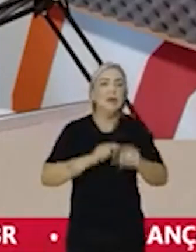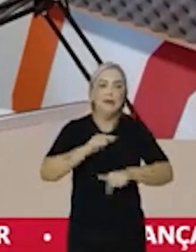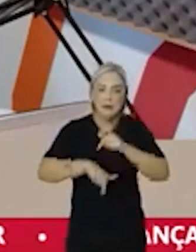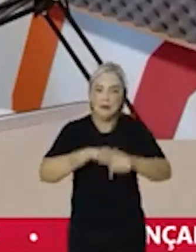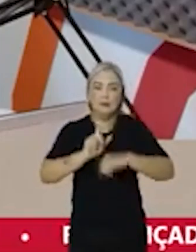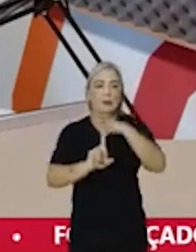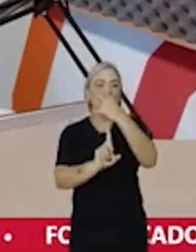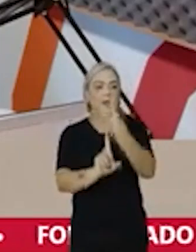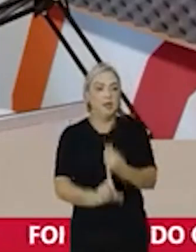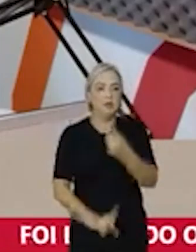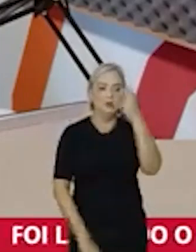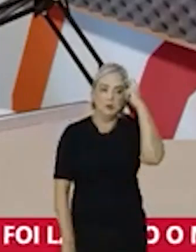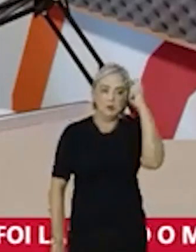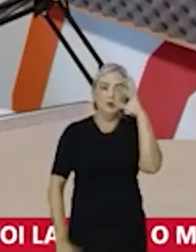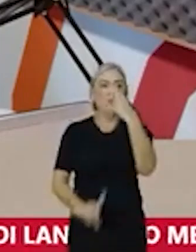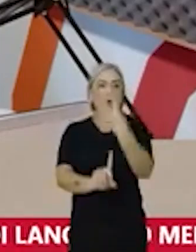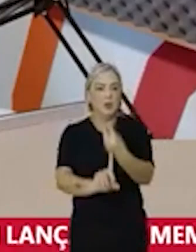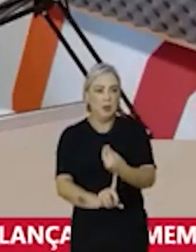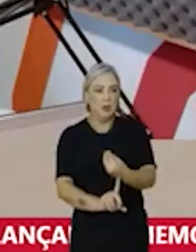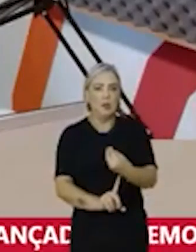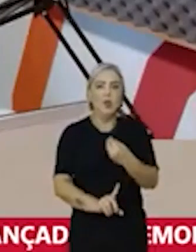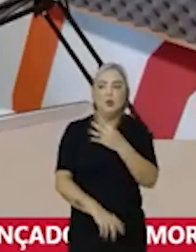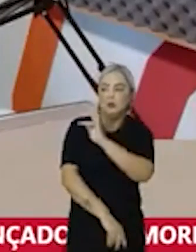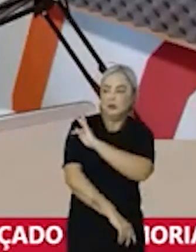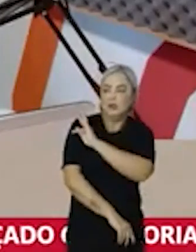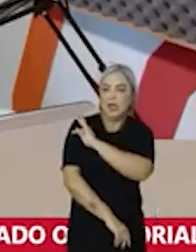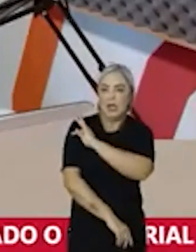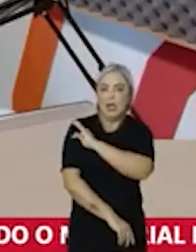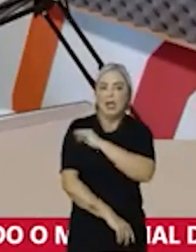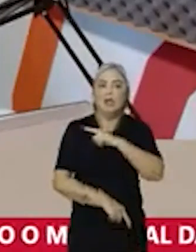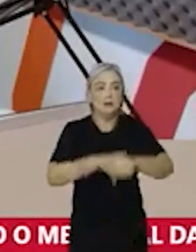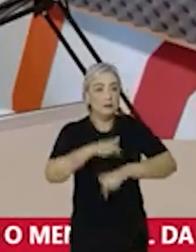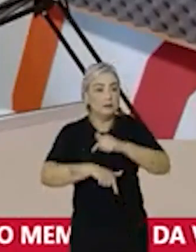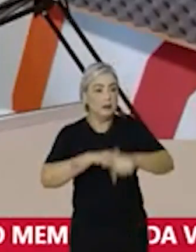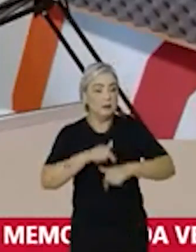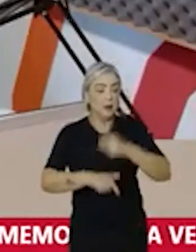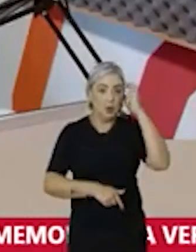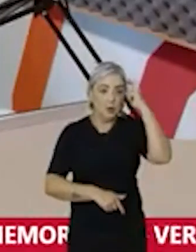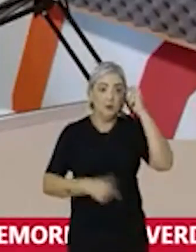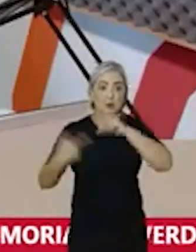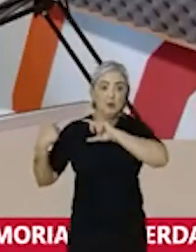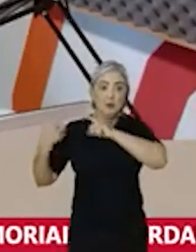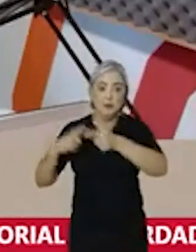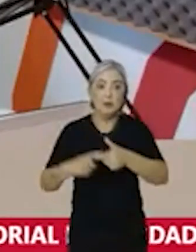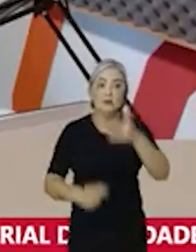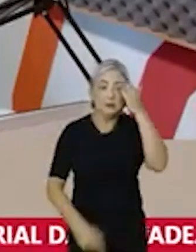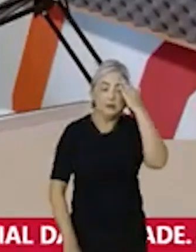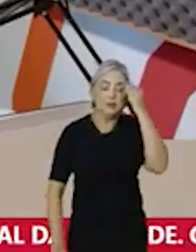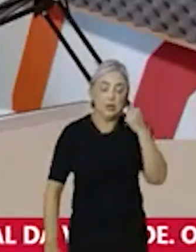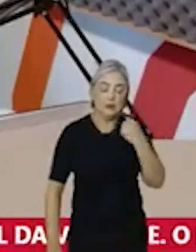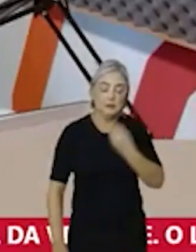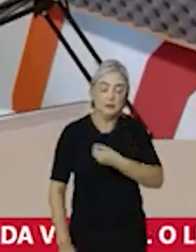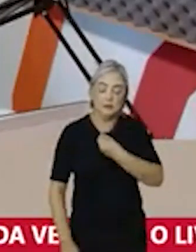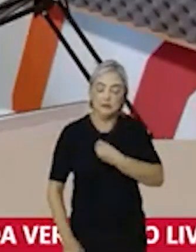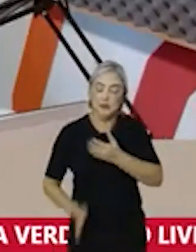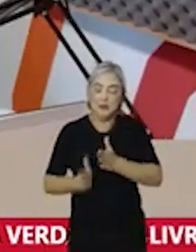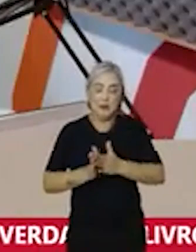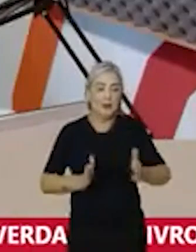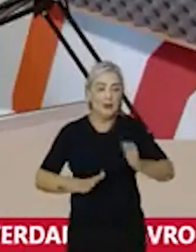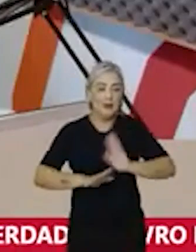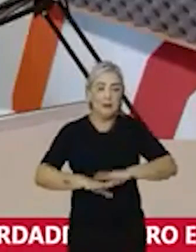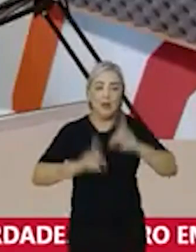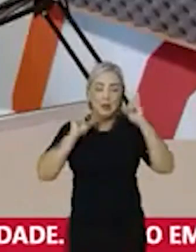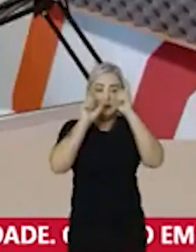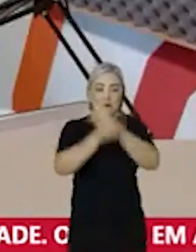trabalha com arte e cultura, os artistas, os técnicos, e quem trabalha com cultura tradicional, sabe que nós estamos vivendo o momento mais difícil